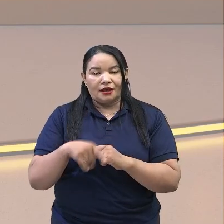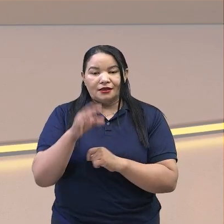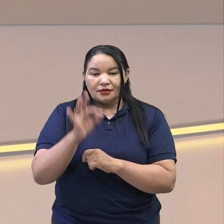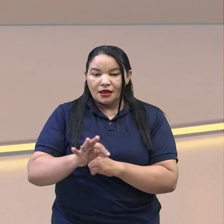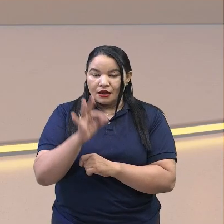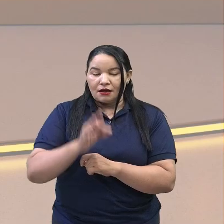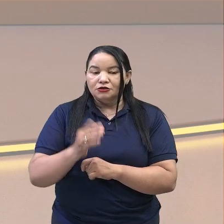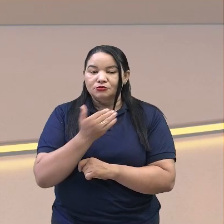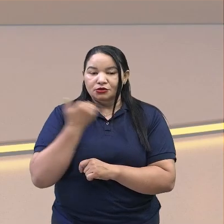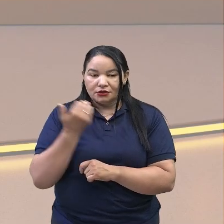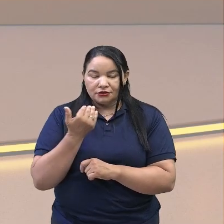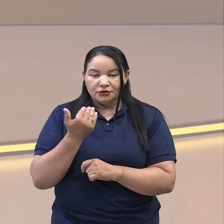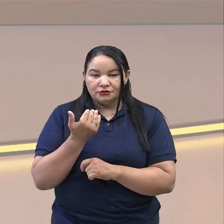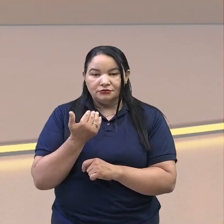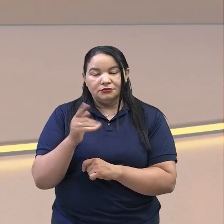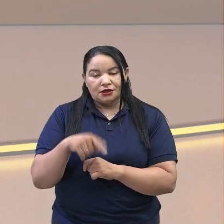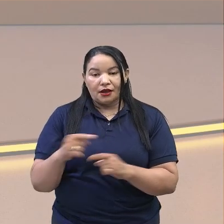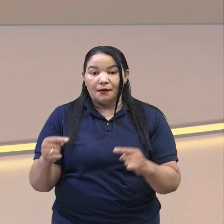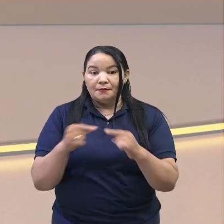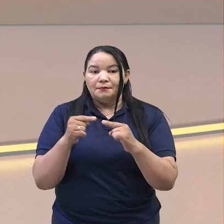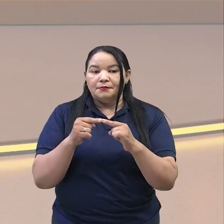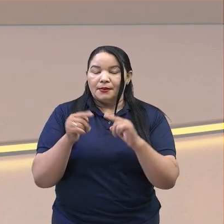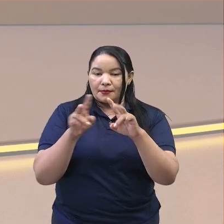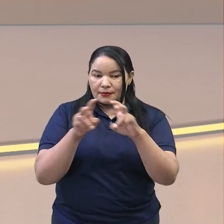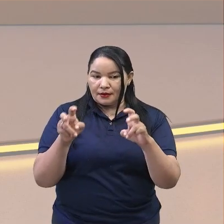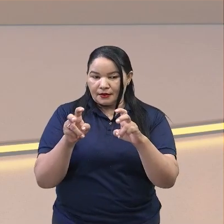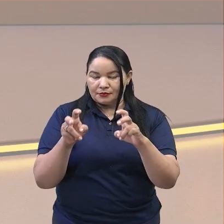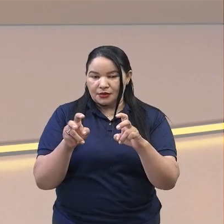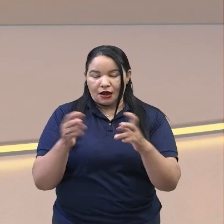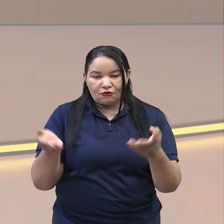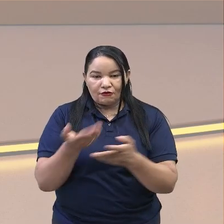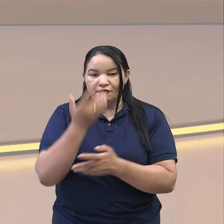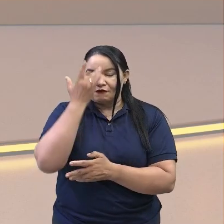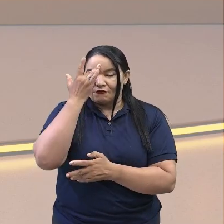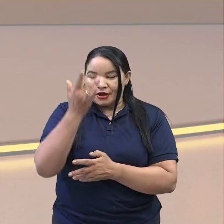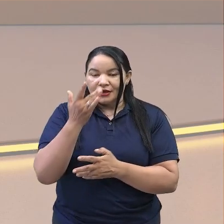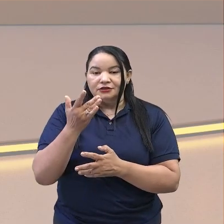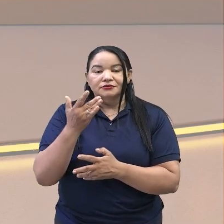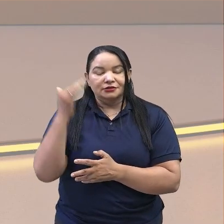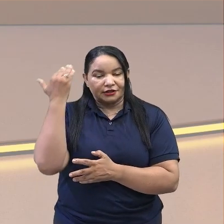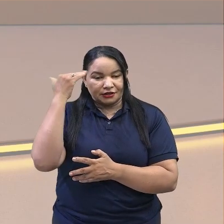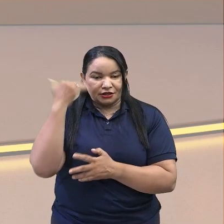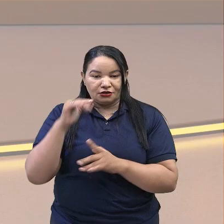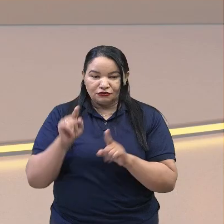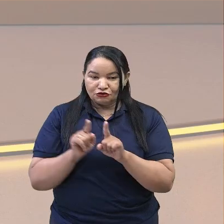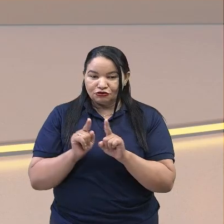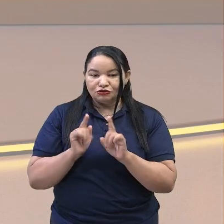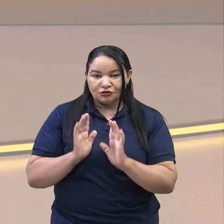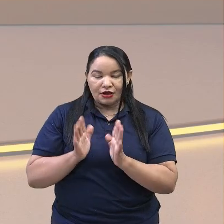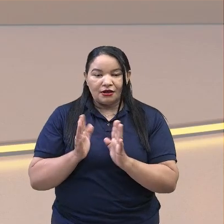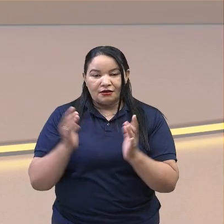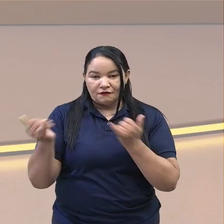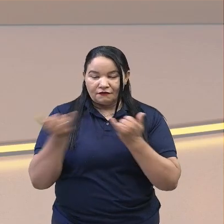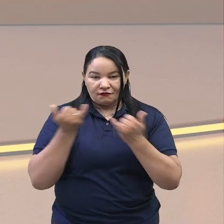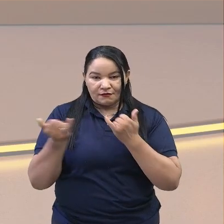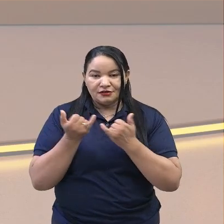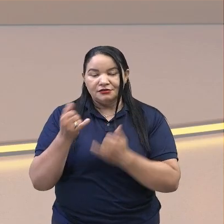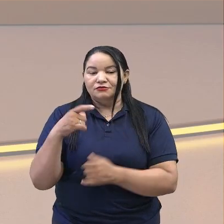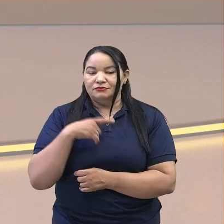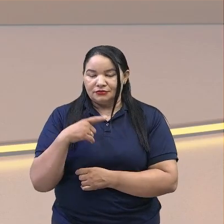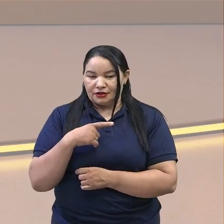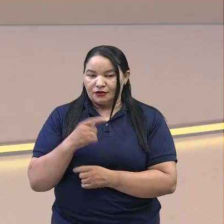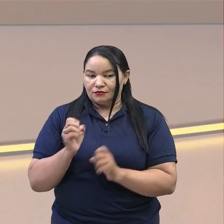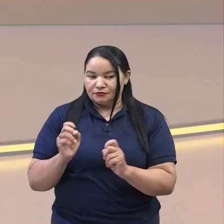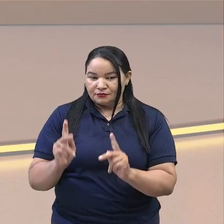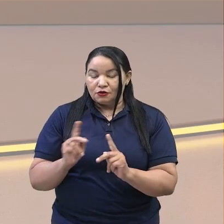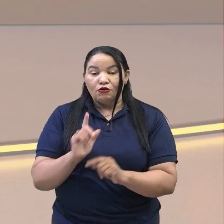é o assunto do nosso mapa. Aí fica mais fácil, né, a gente já compreender as informações que estão contidas nesse mapa. Bem, nós temos